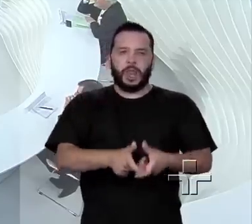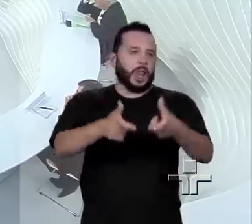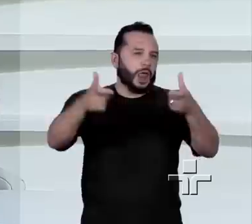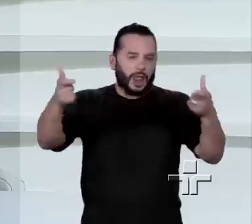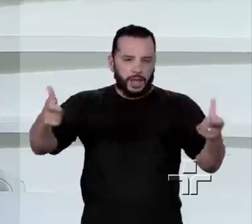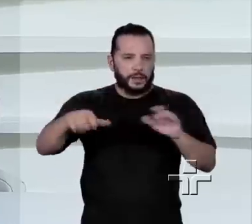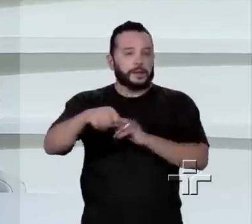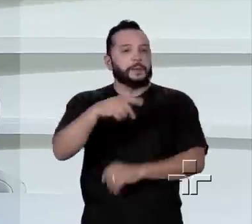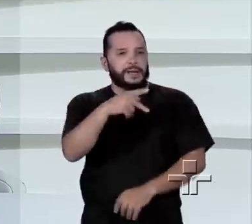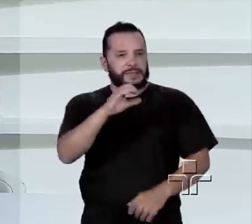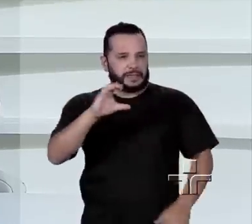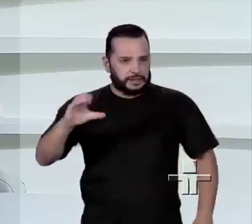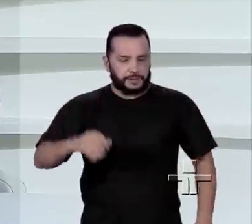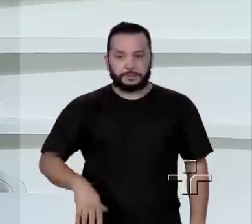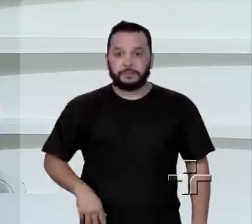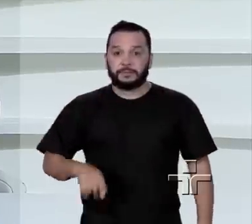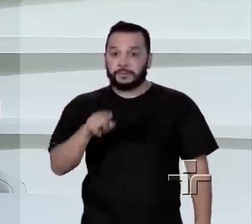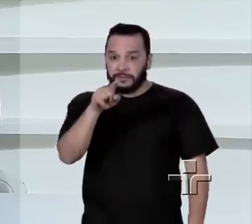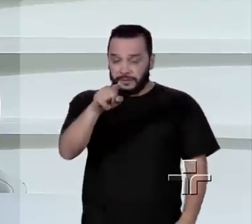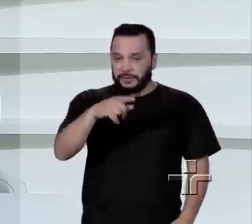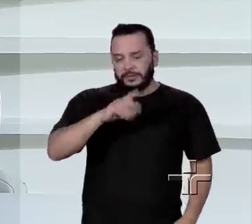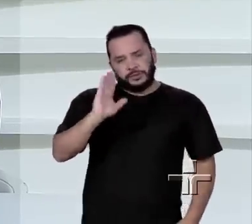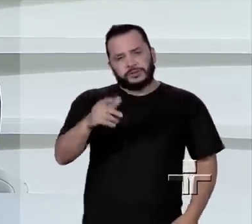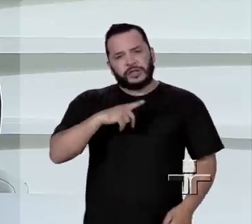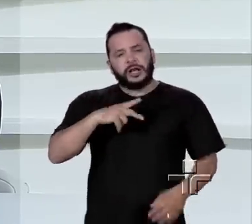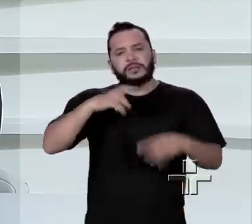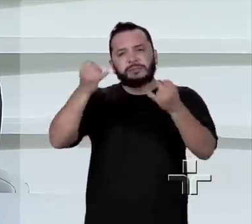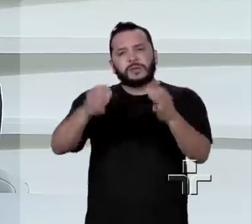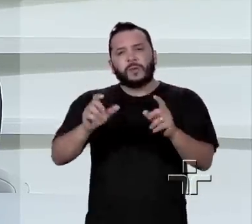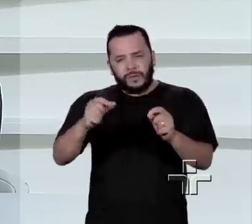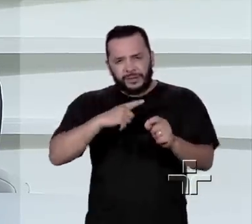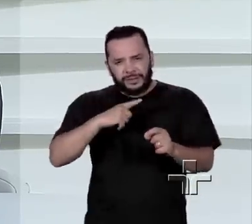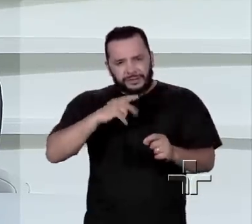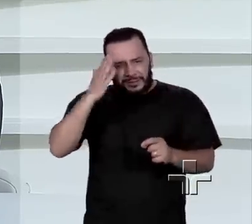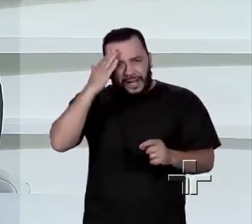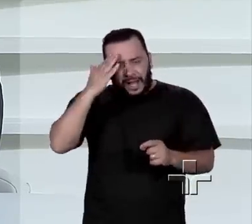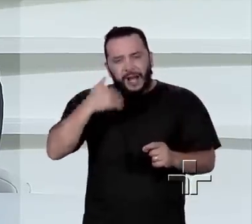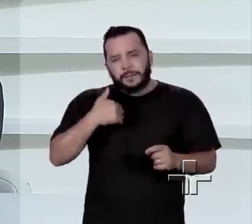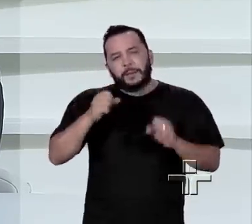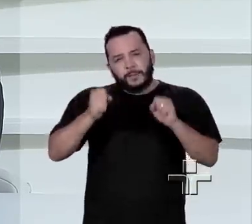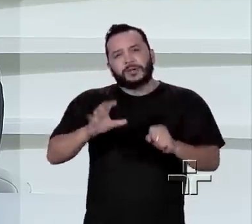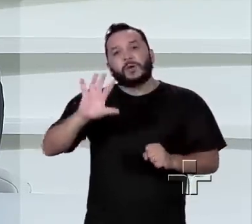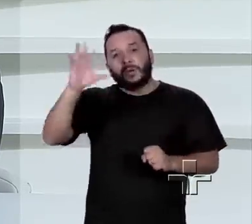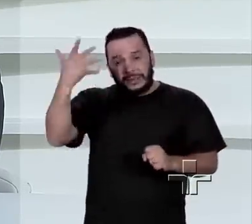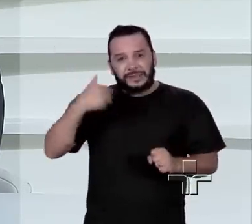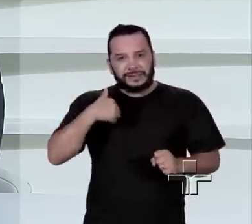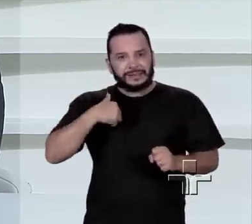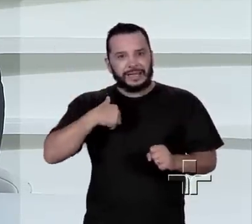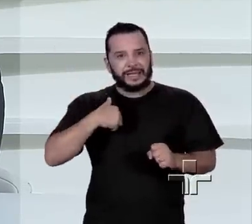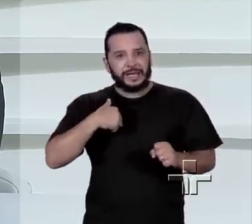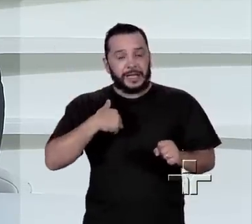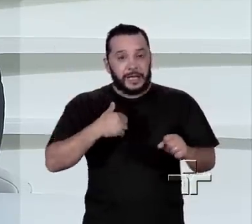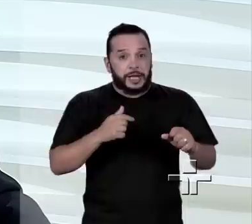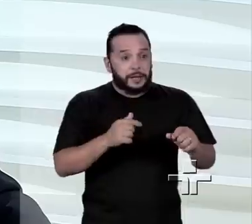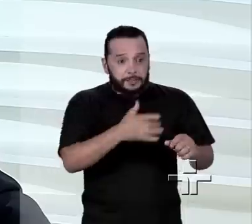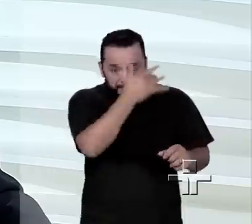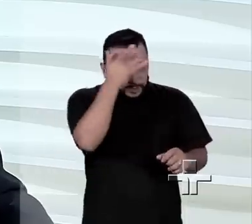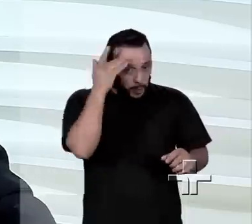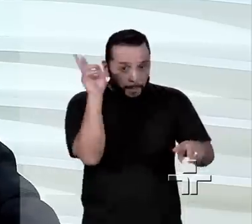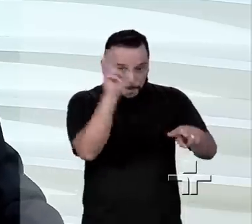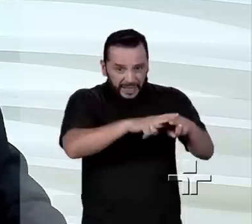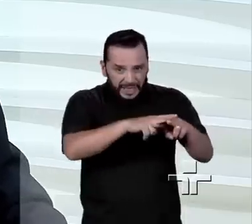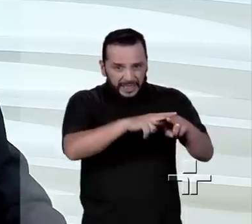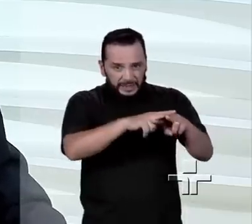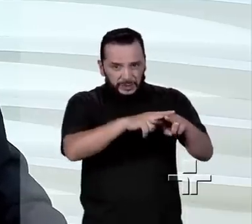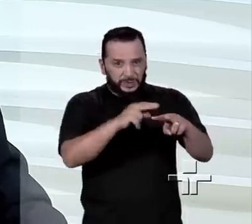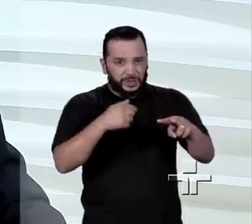de Justiça de São Paulo sobre a possibilidade de resgate de presos que estão em Presidente Venceslau, lideranças da facção. Né? Como mandei ao governador, como